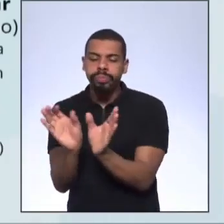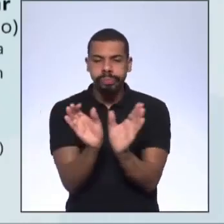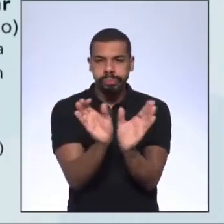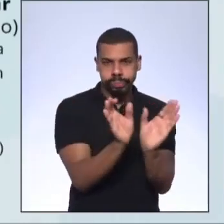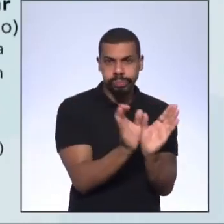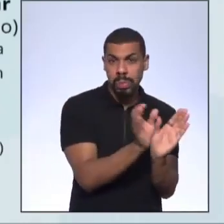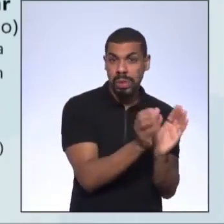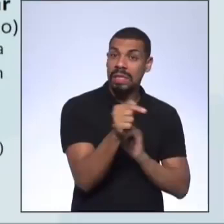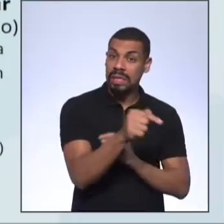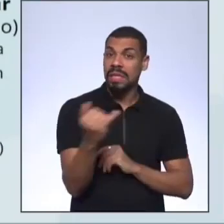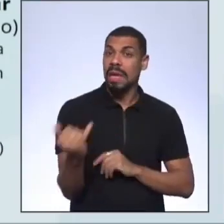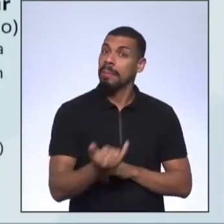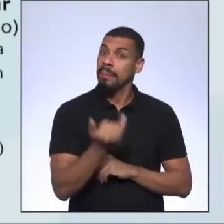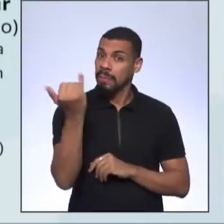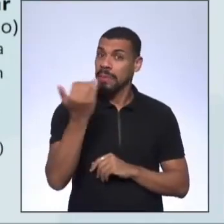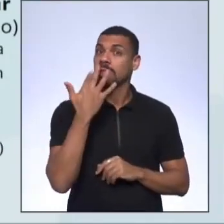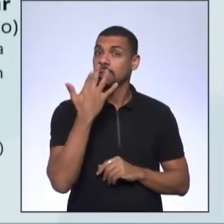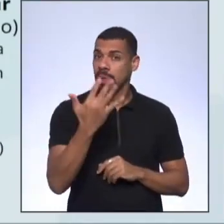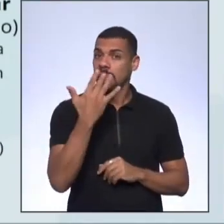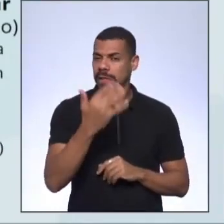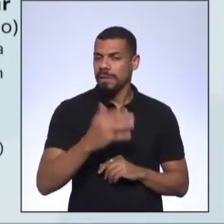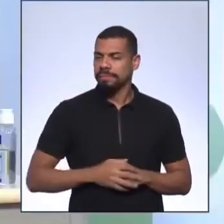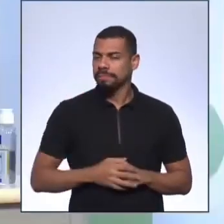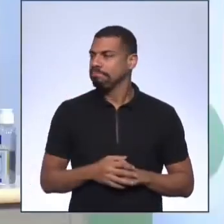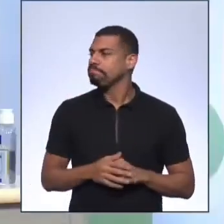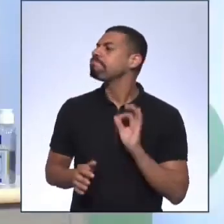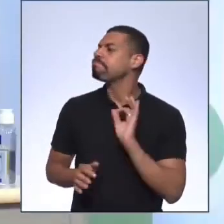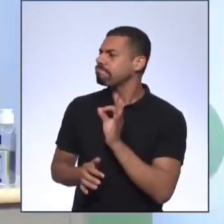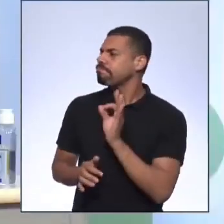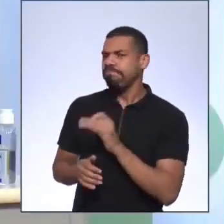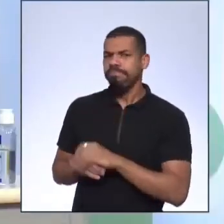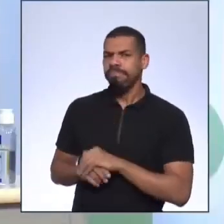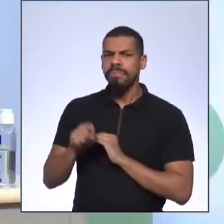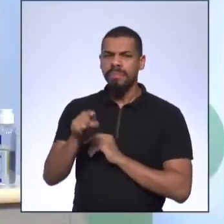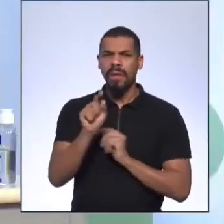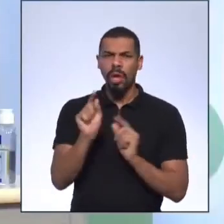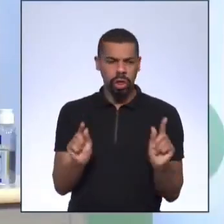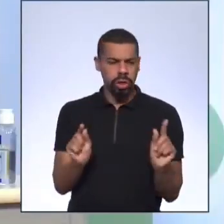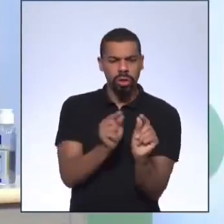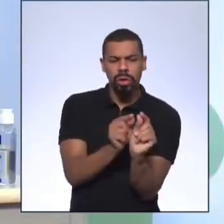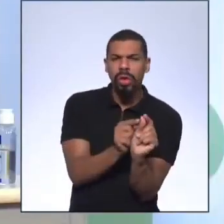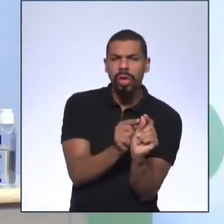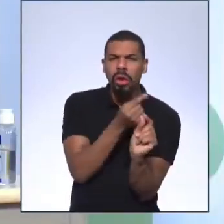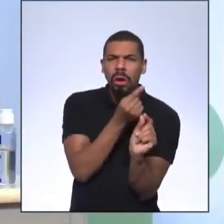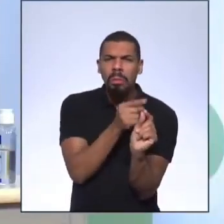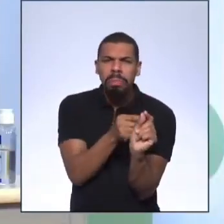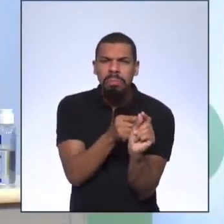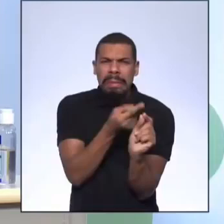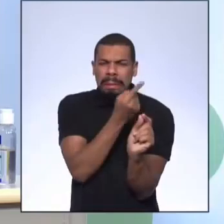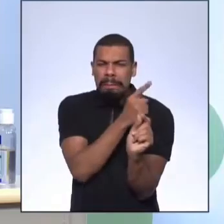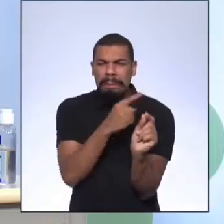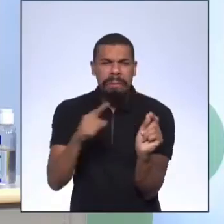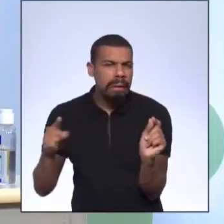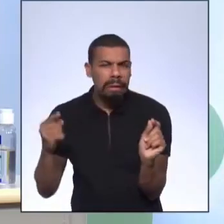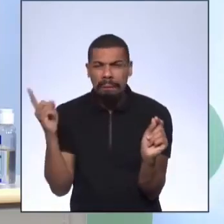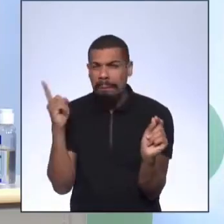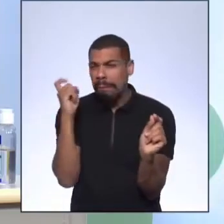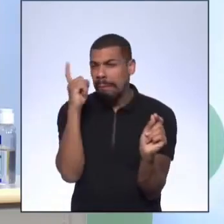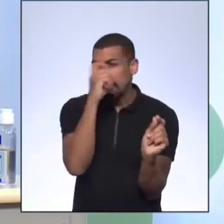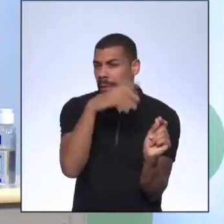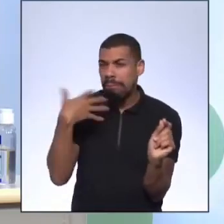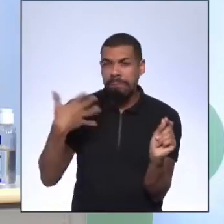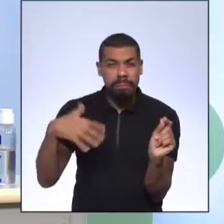extremamente importante essa coloração, né? Isso, e olha só, Dani, é um ser tão pequenininho, né, tão complexo. A gente pensa que não, né, mas é um ser